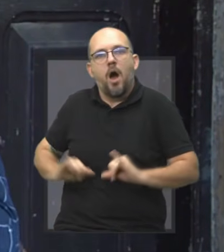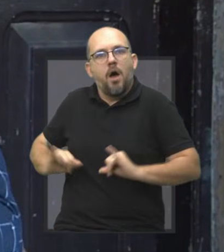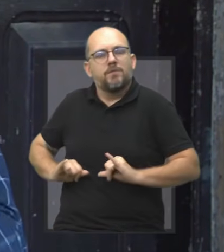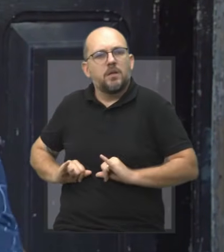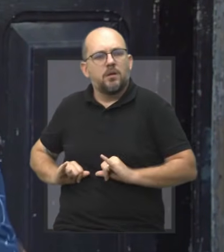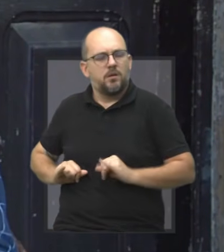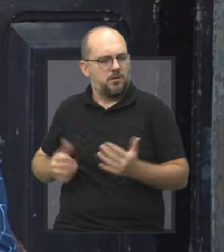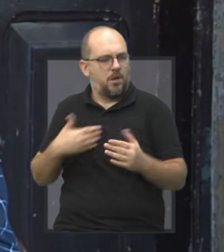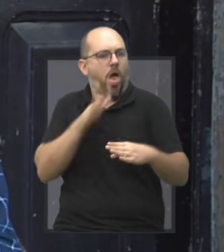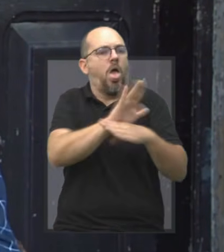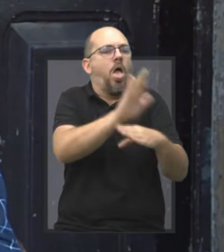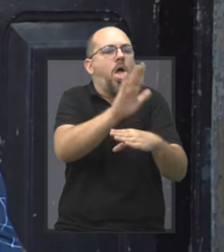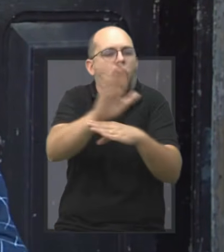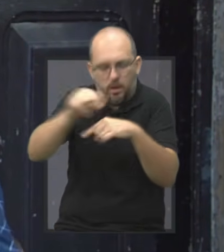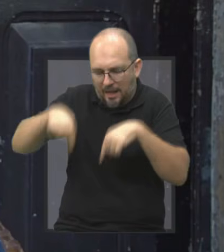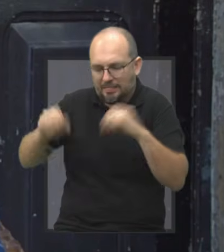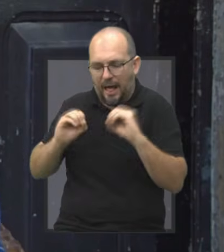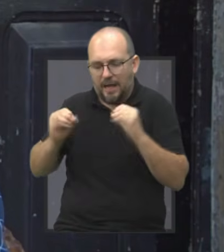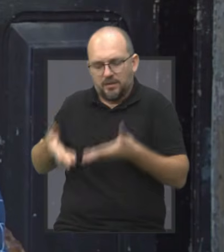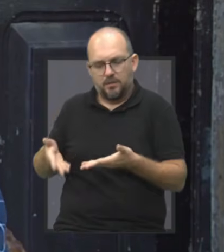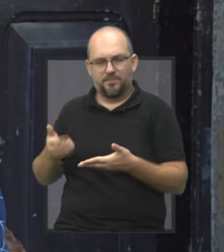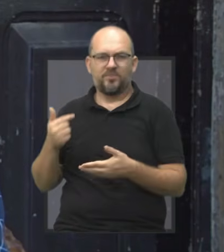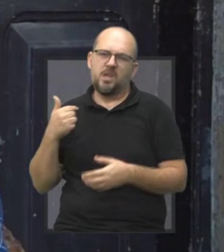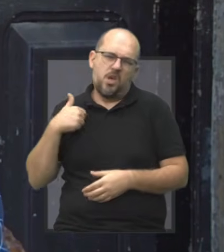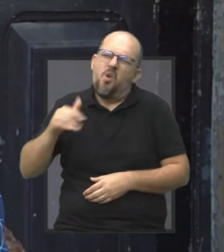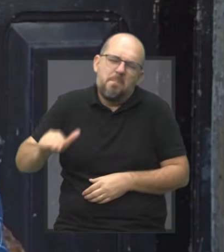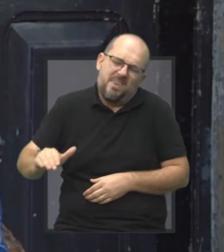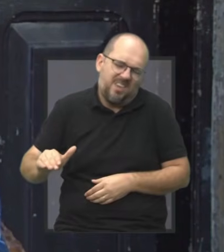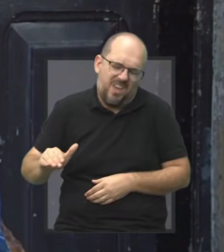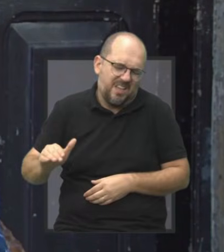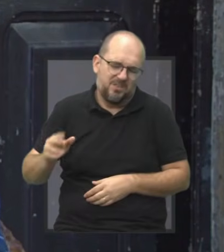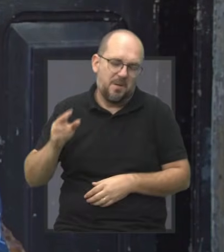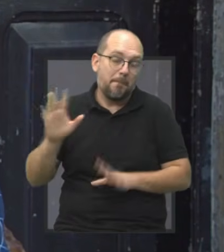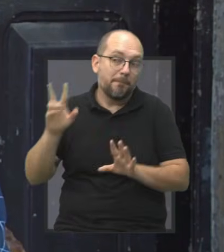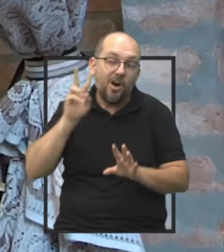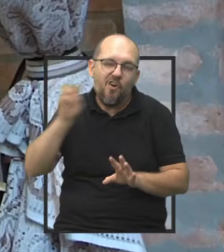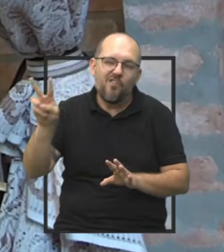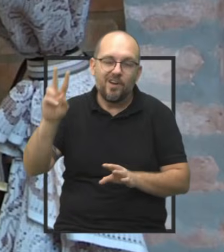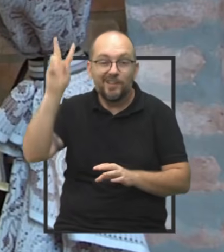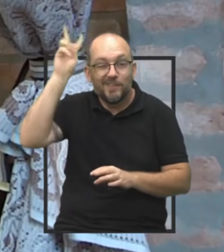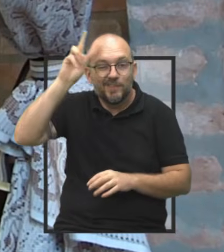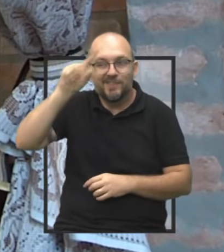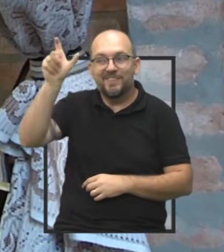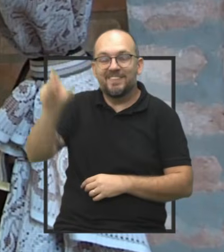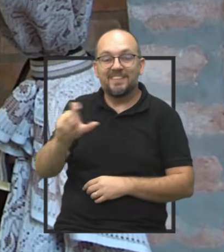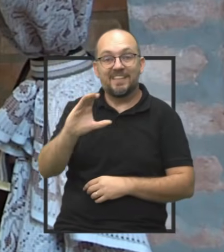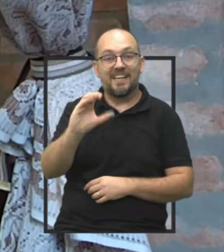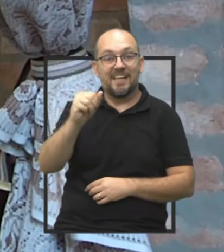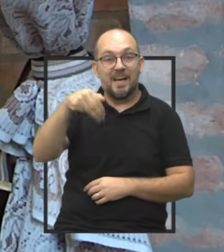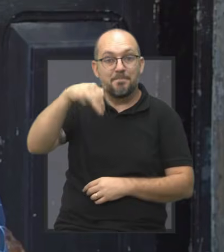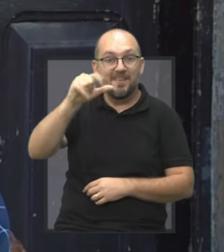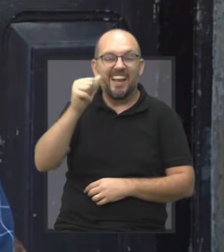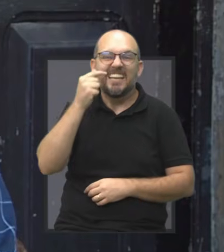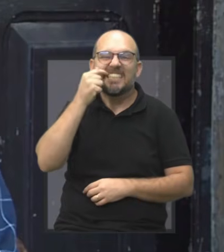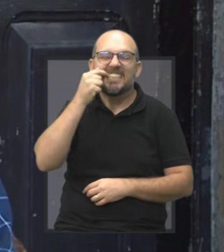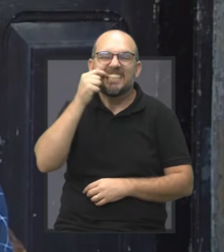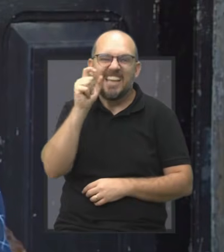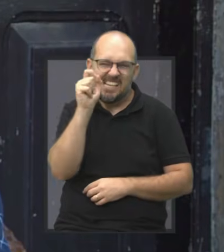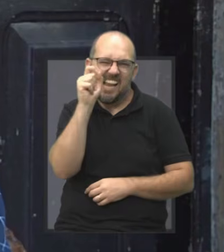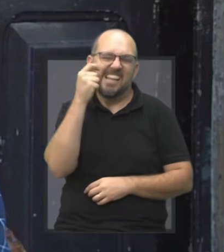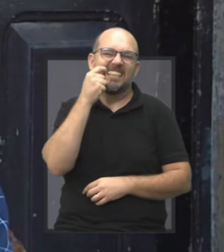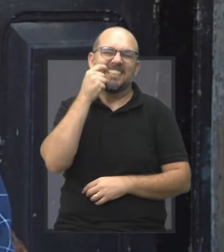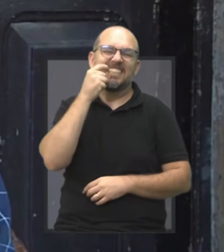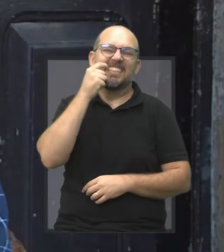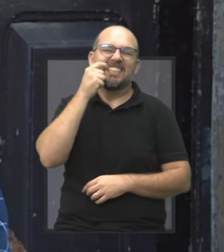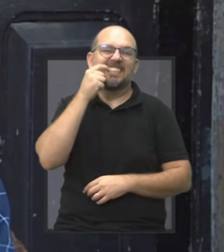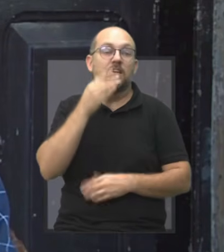Eu não peguei essa fase, mas eu vejo o que cada um passou. Eu vejo a história da Camila, que tinha uma cárie no dente e não conseguia consertar